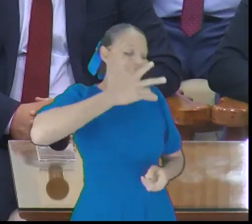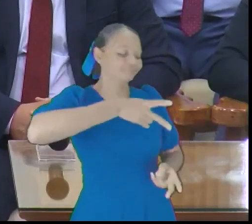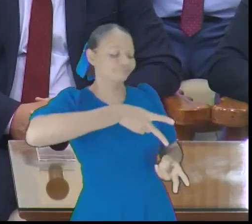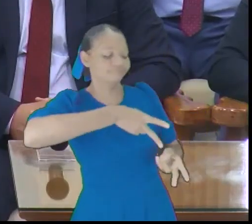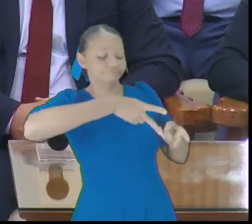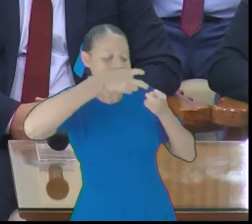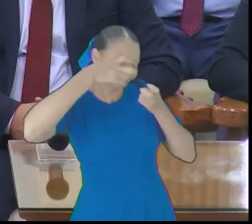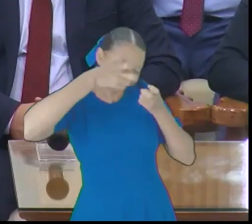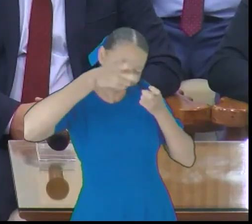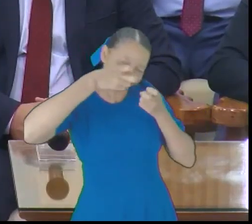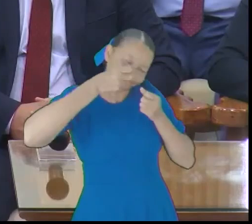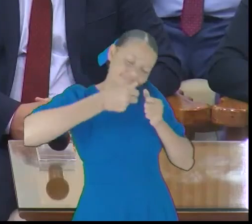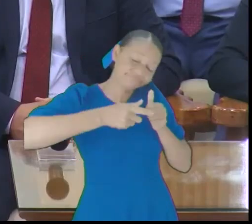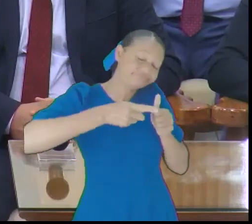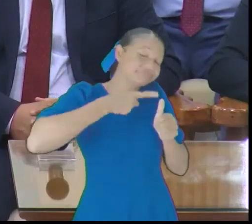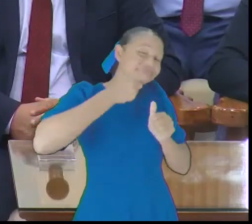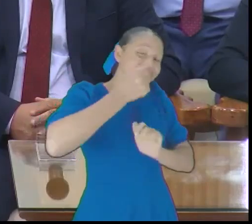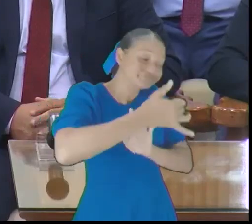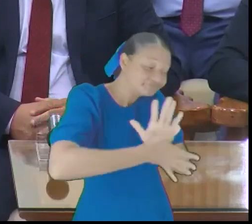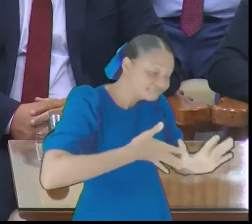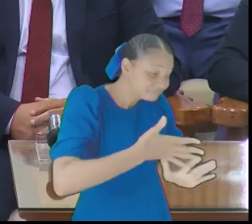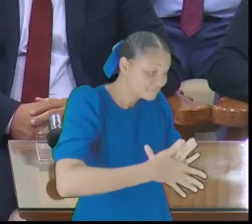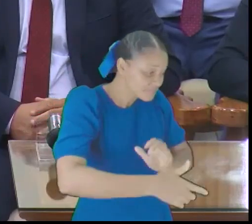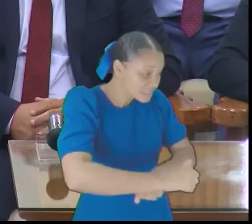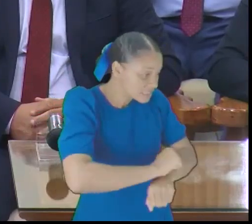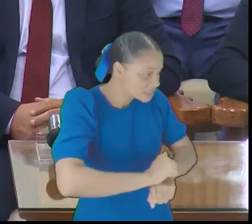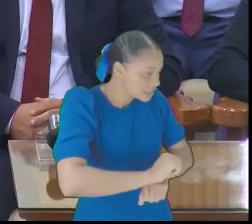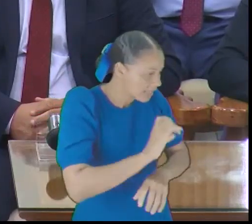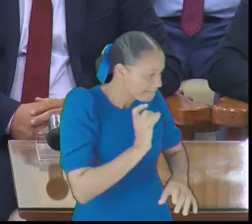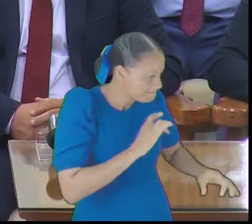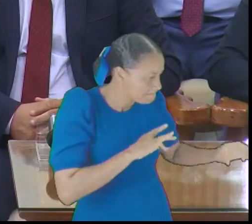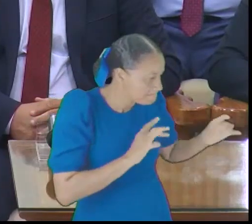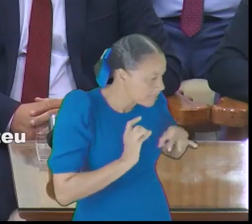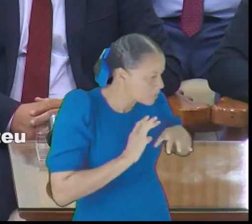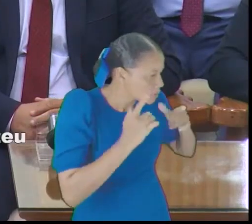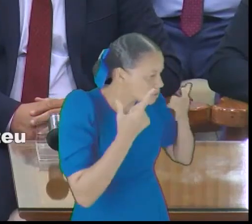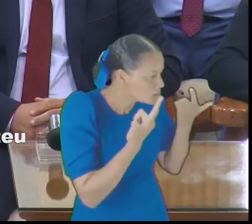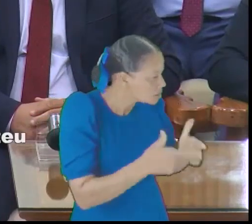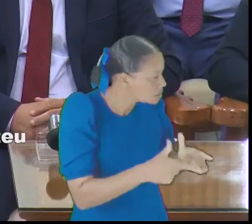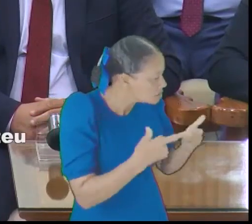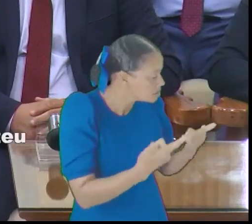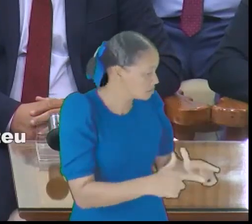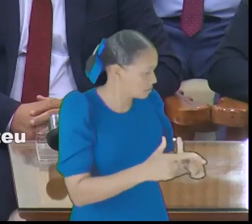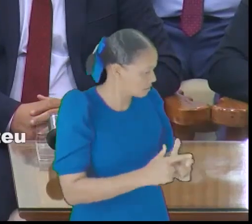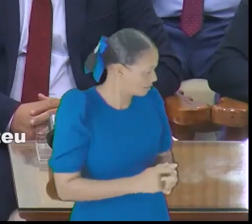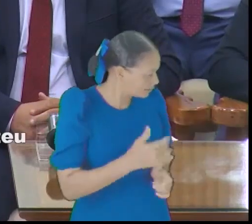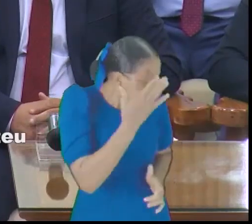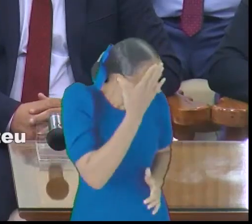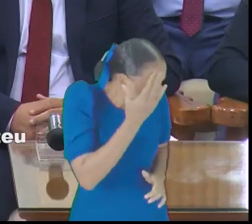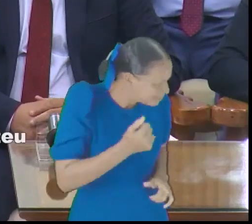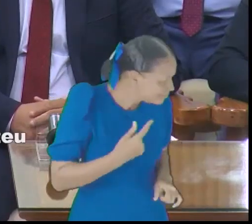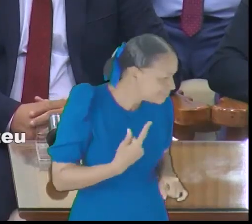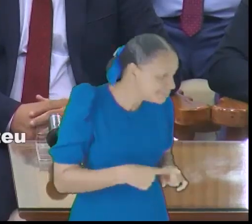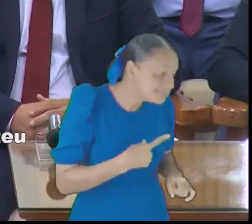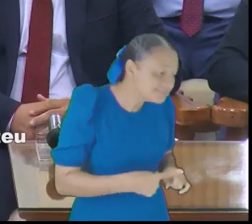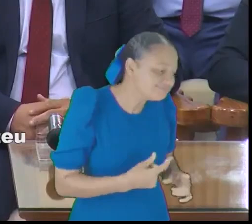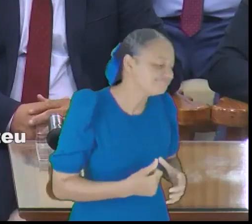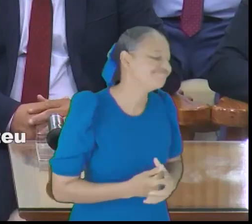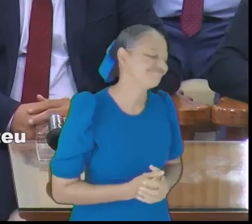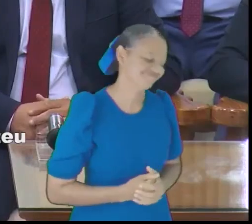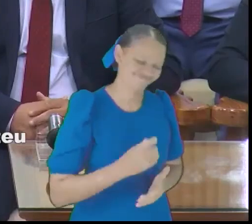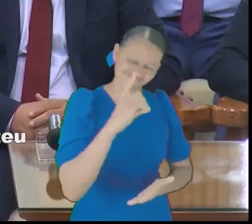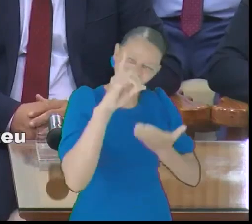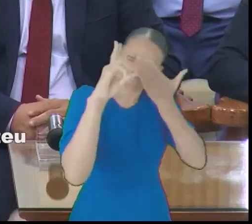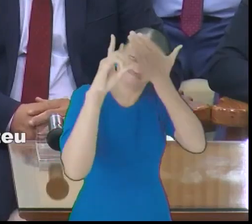primeira coisa que Deus falou foi: Abraão, não temas. Sabe por quê? Porque